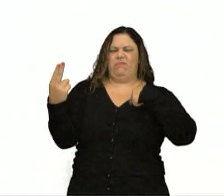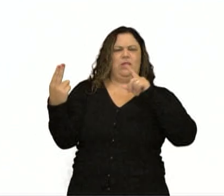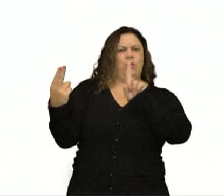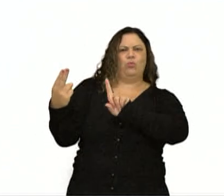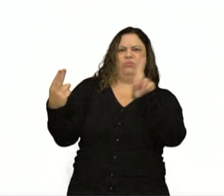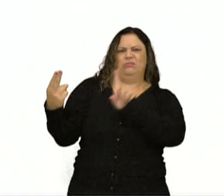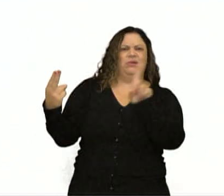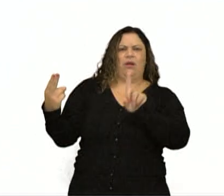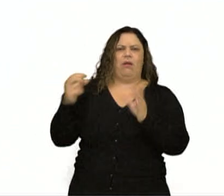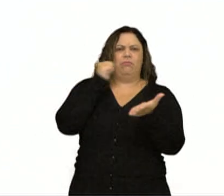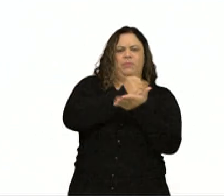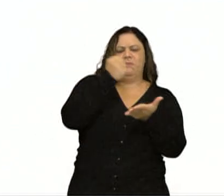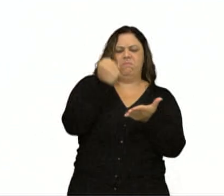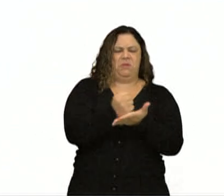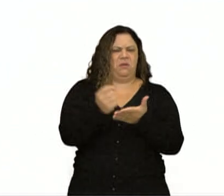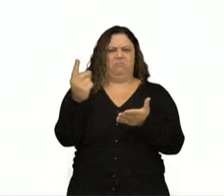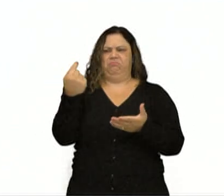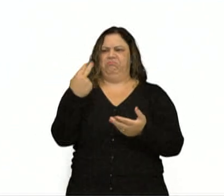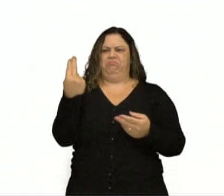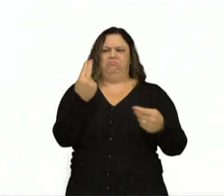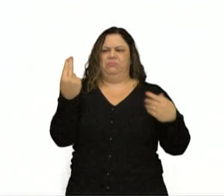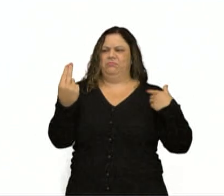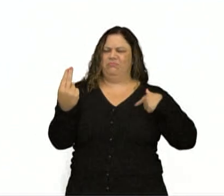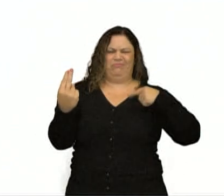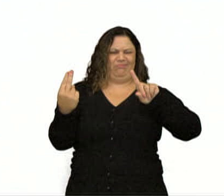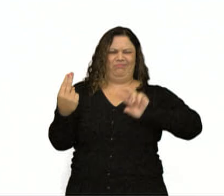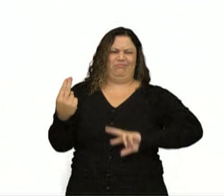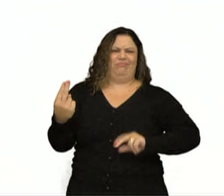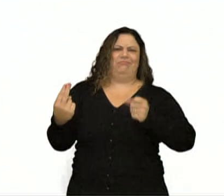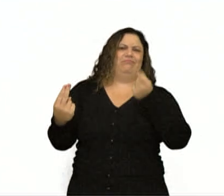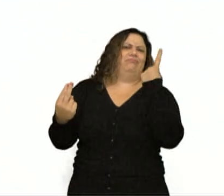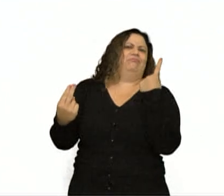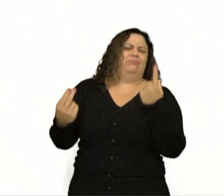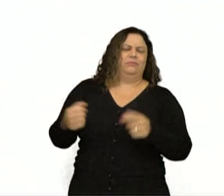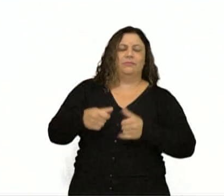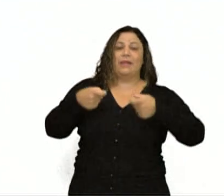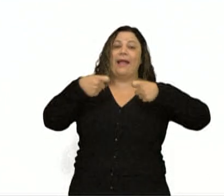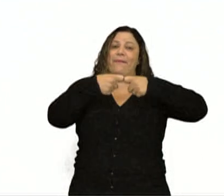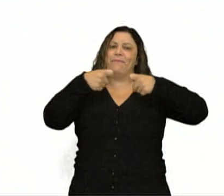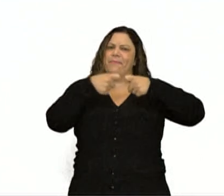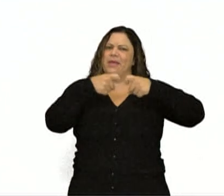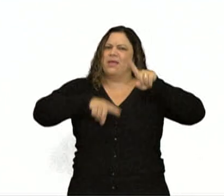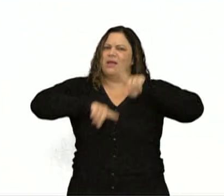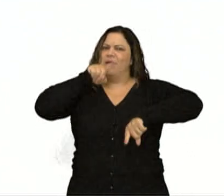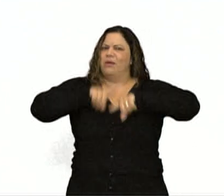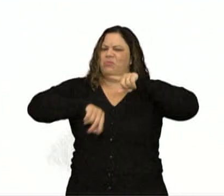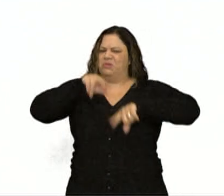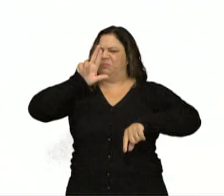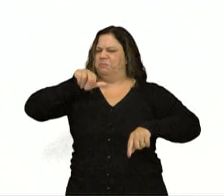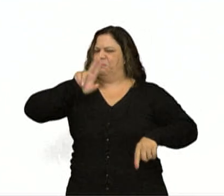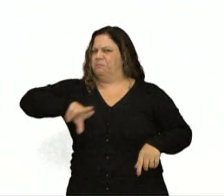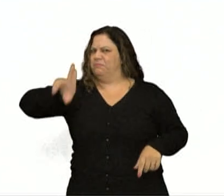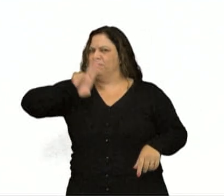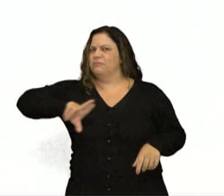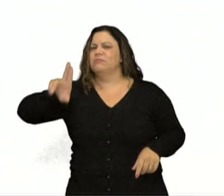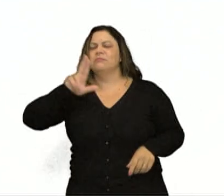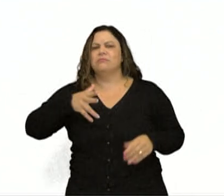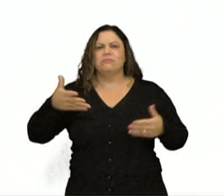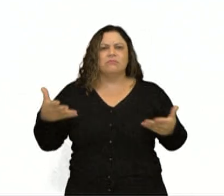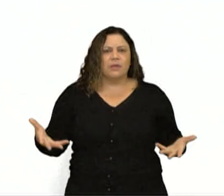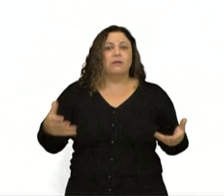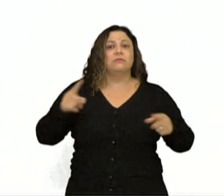um cartório, um nome estranho. Minhas meias falam de produtos que nunca experimentei, mas